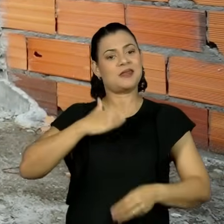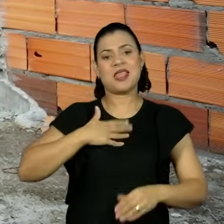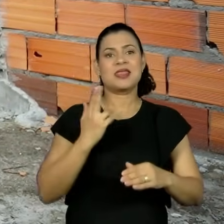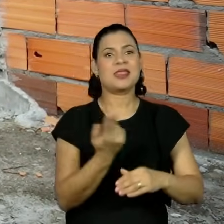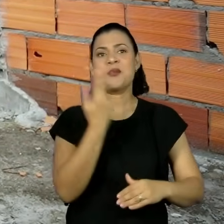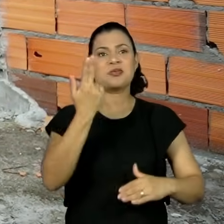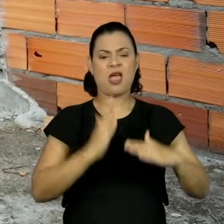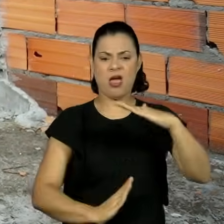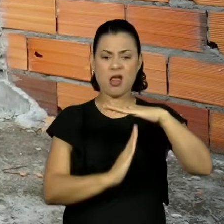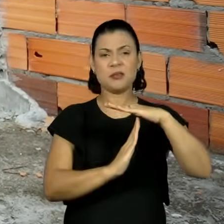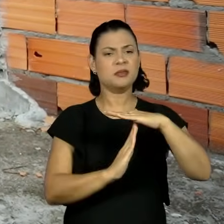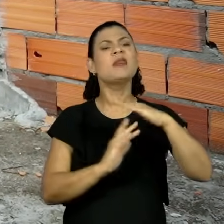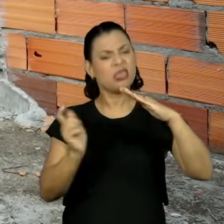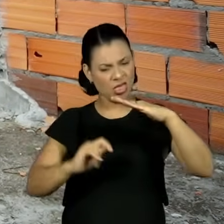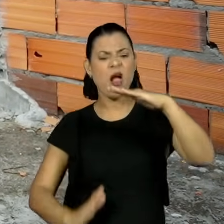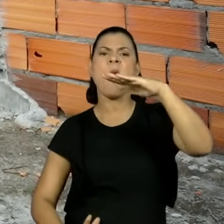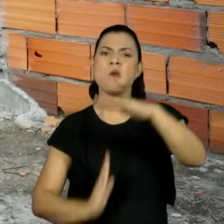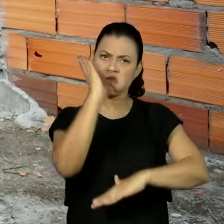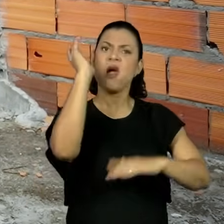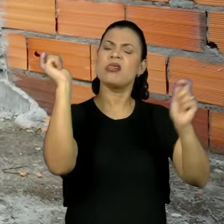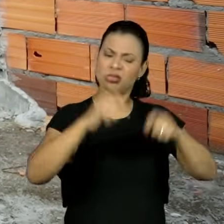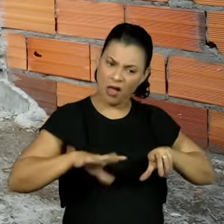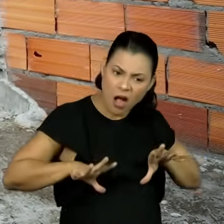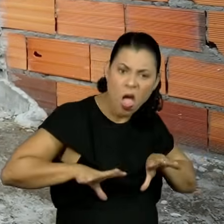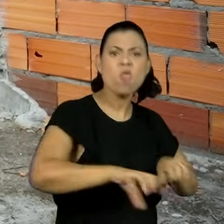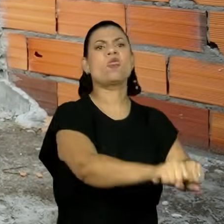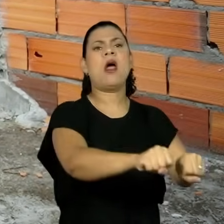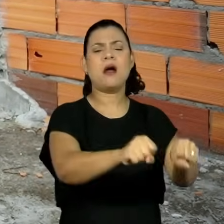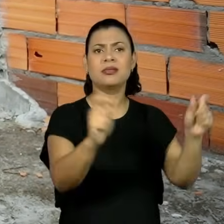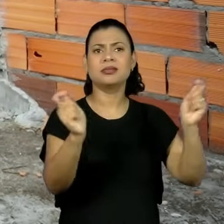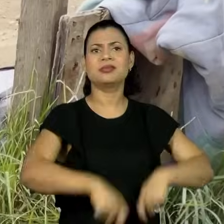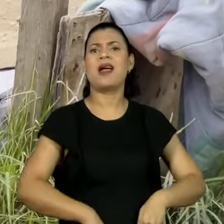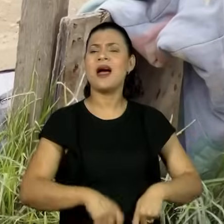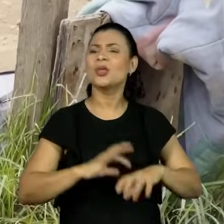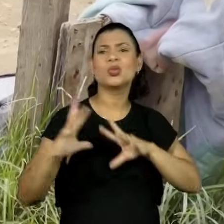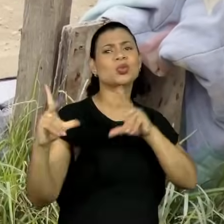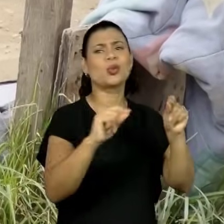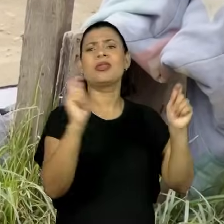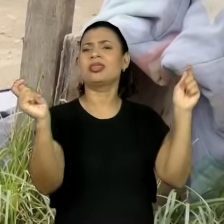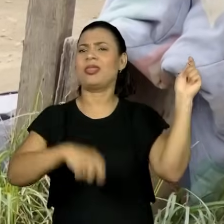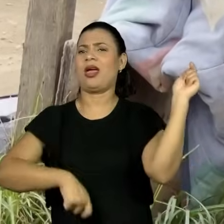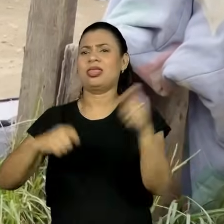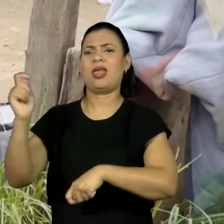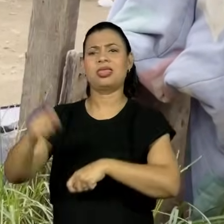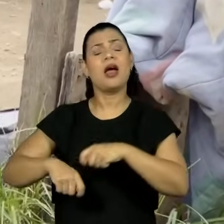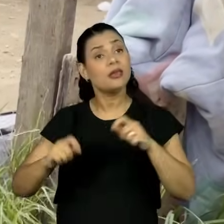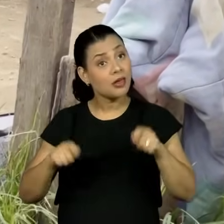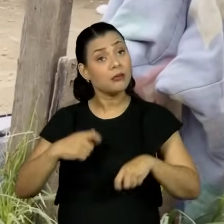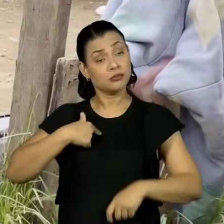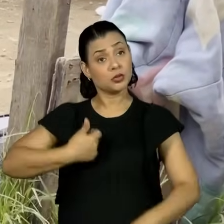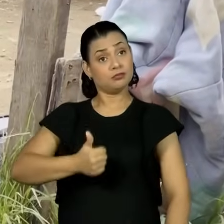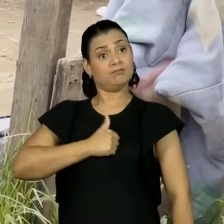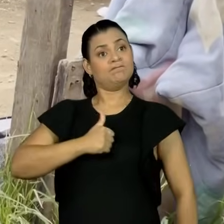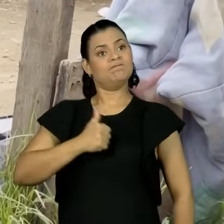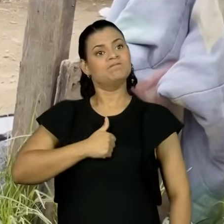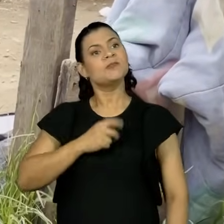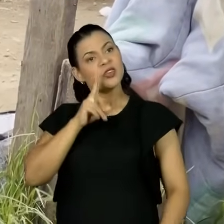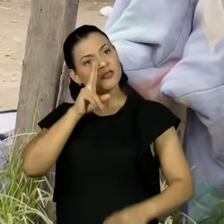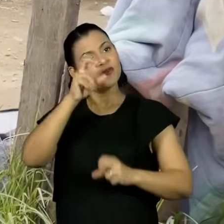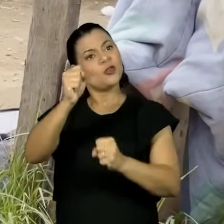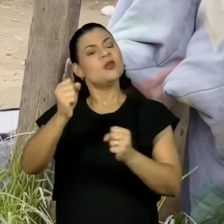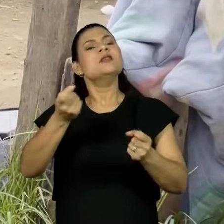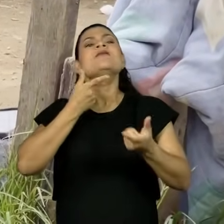pra nós, tá ligado, mano? É ir pra cima e tudo é possível, ter autoestima, ter força de